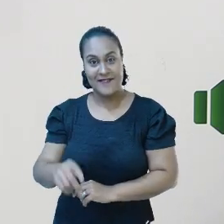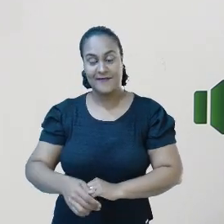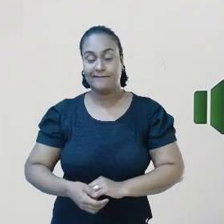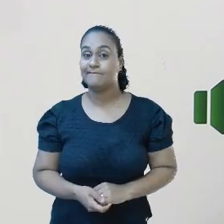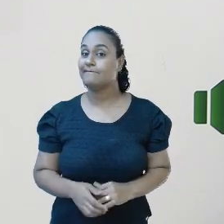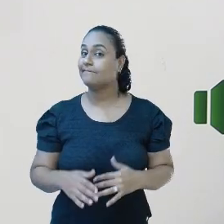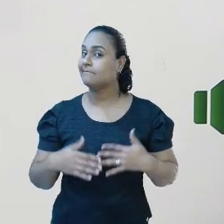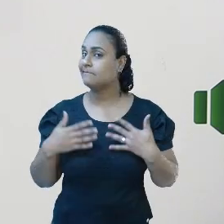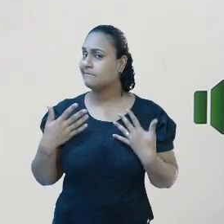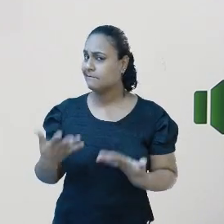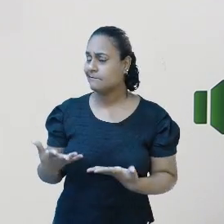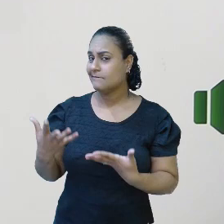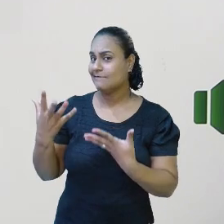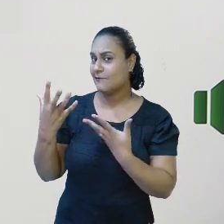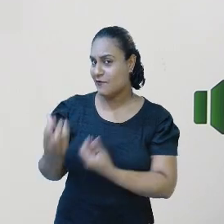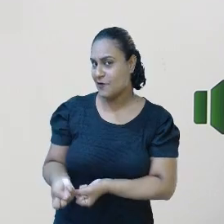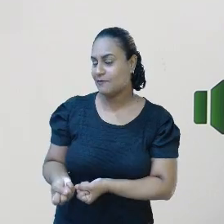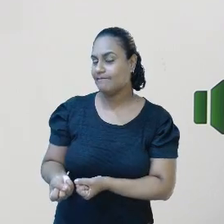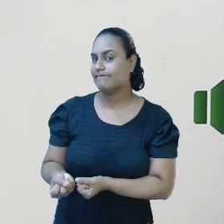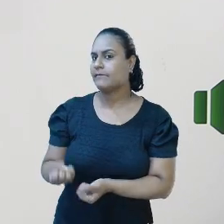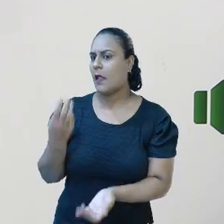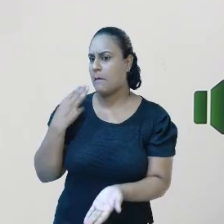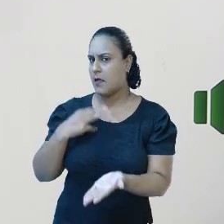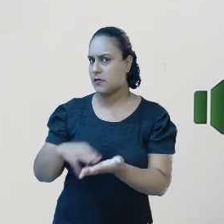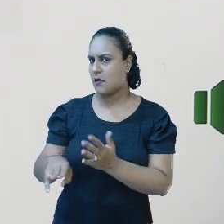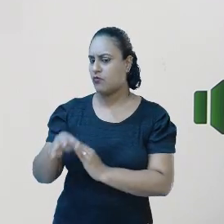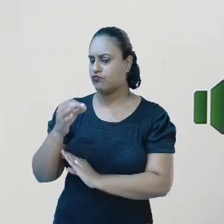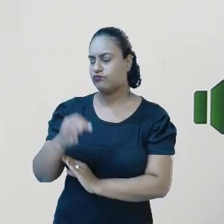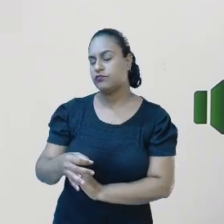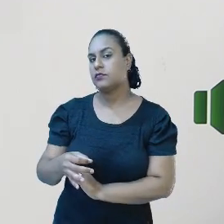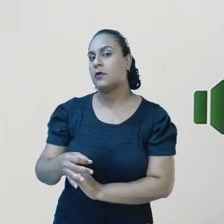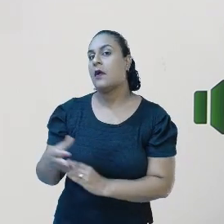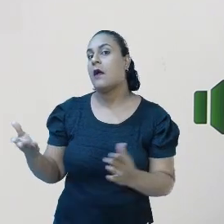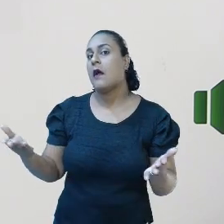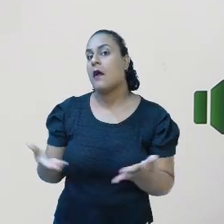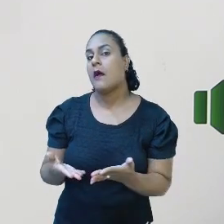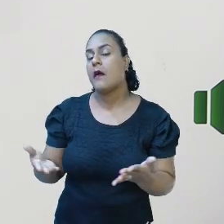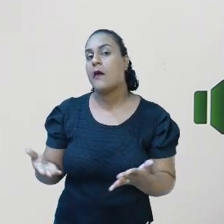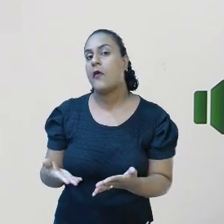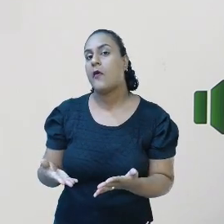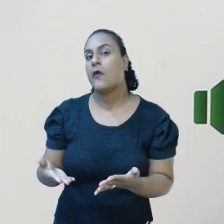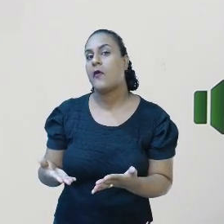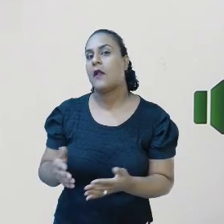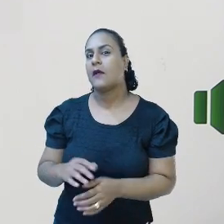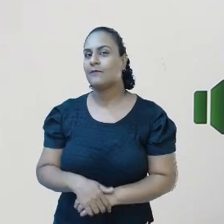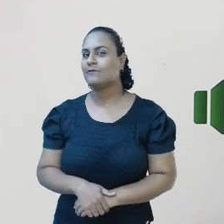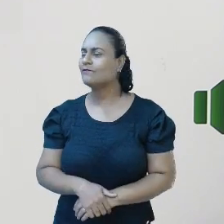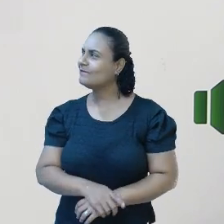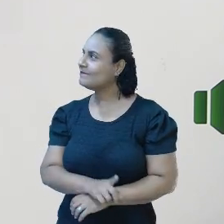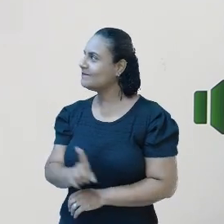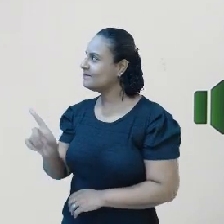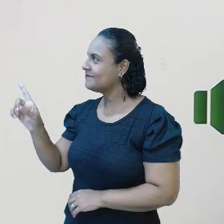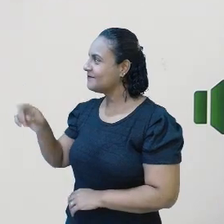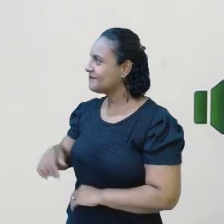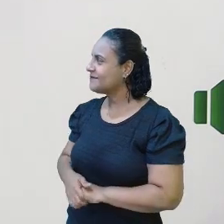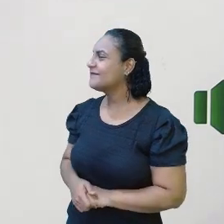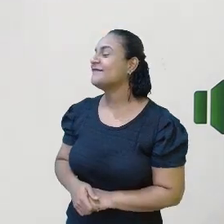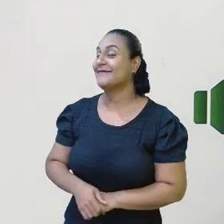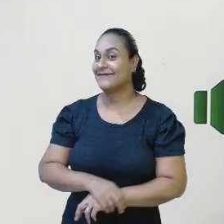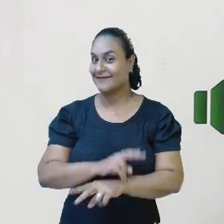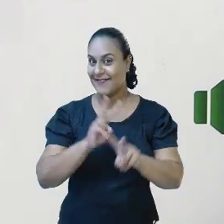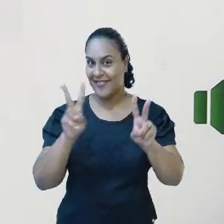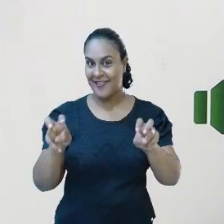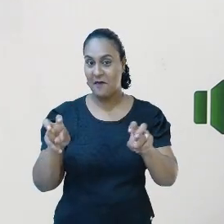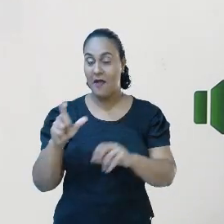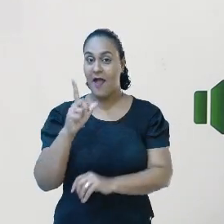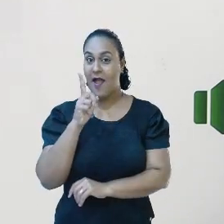Bom, vamos nessa. Recado dado, agora nós iremos falar sobre ela, sobre a